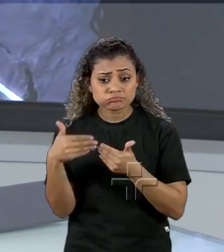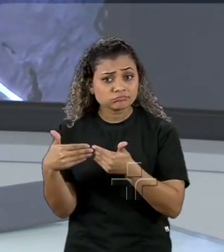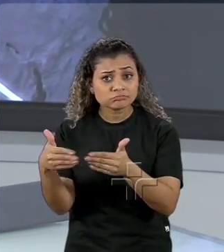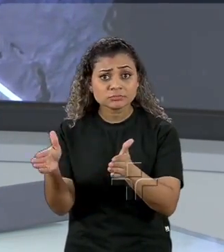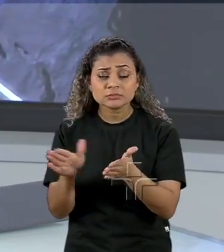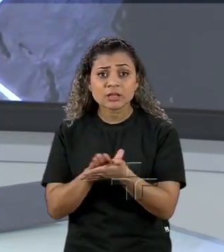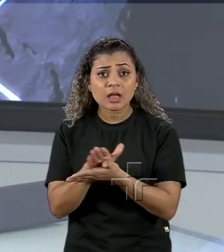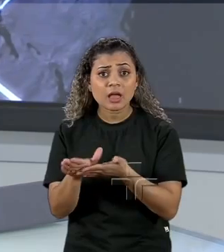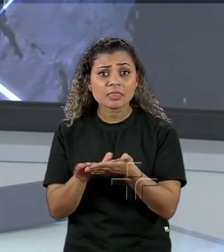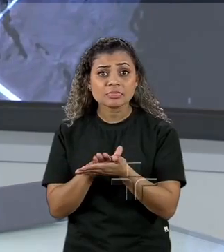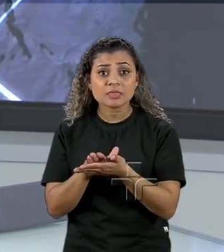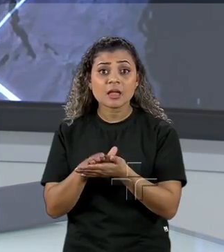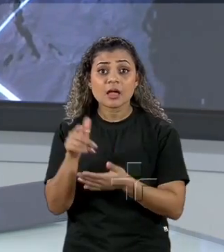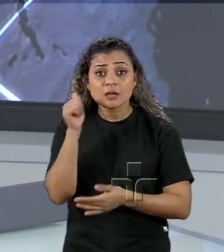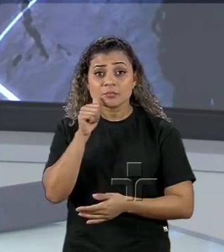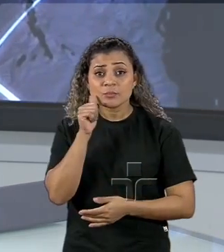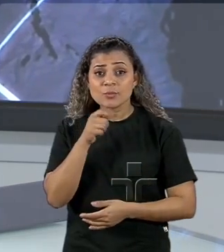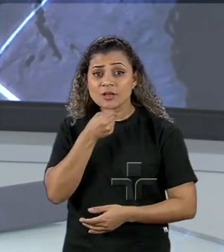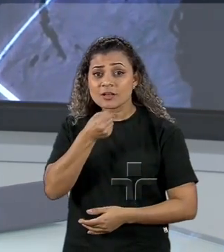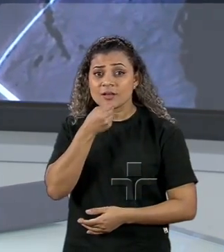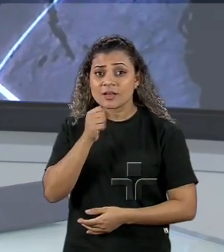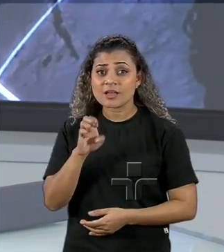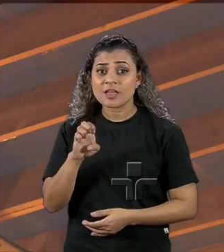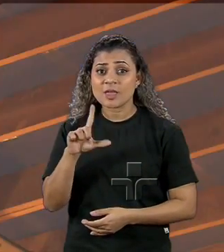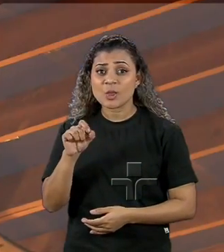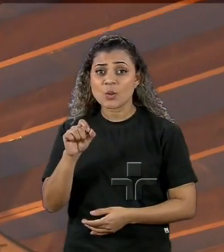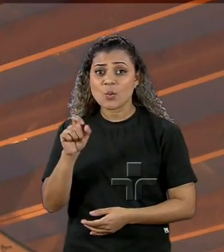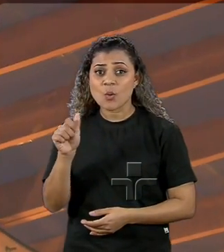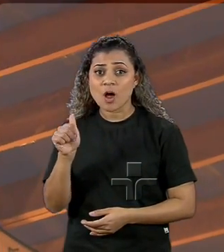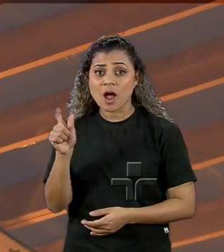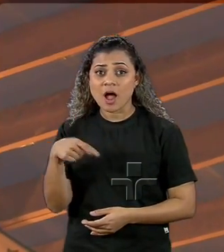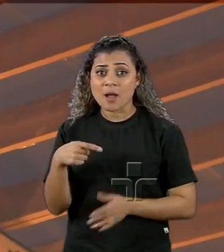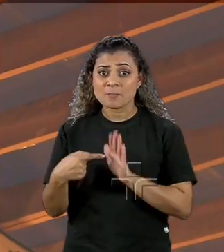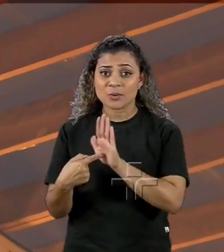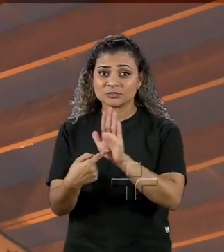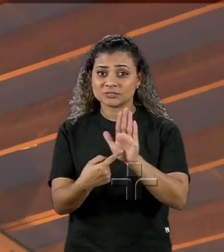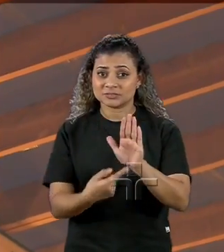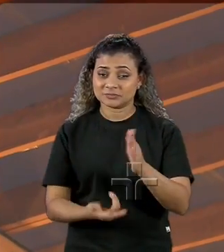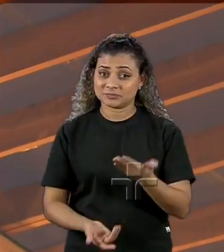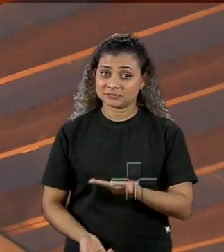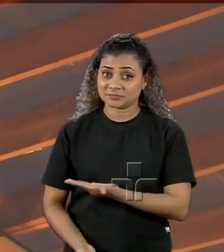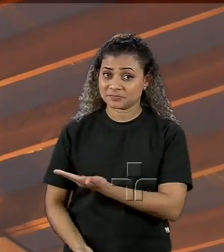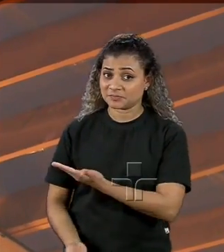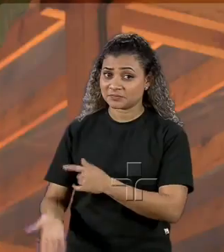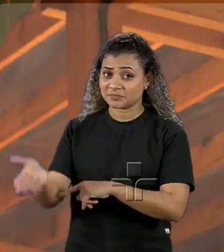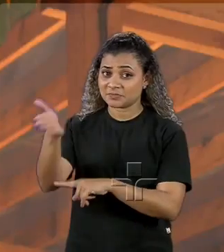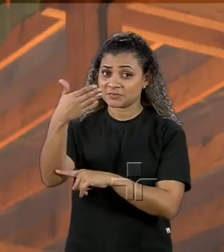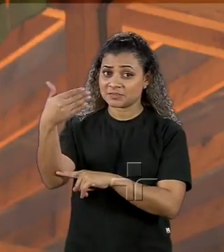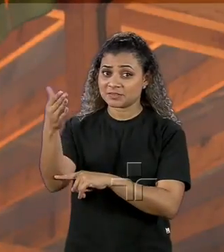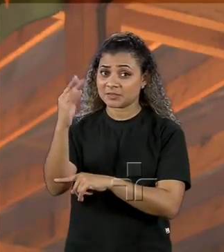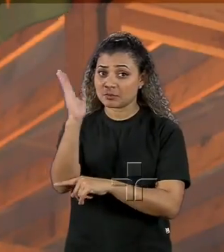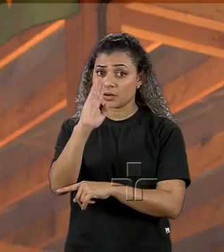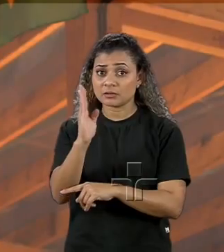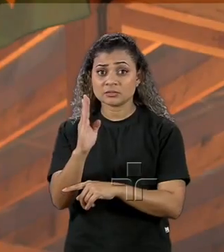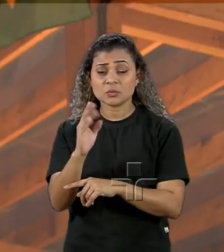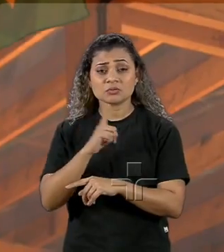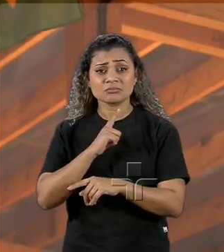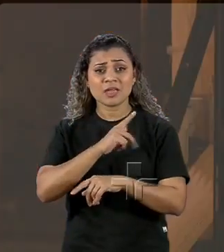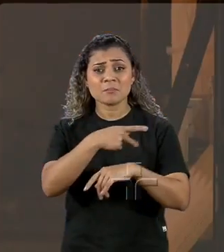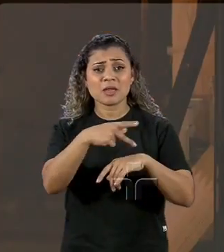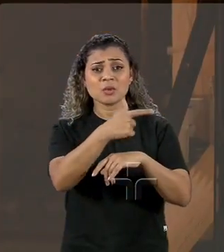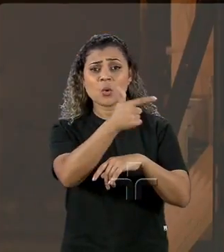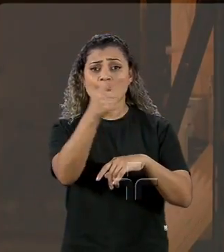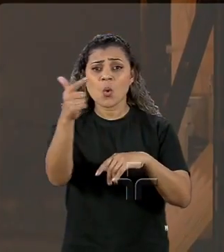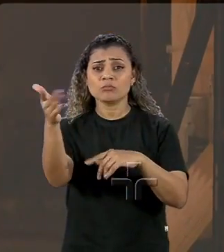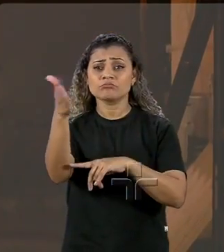mostra a nossa repórter enviada à Rússia, Eloá Orazen. A bandeira do Brasil é só uma entre tantas